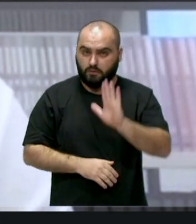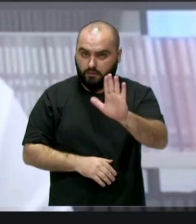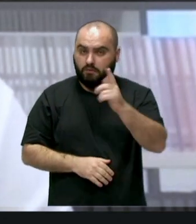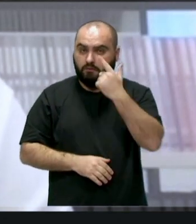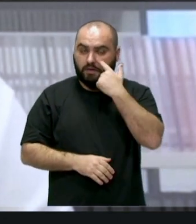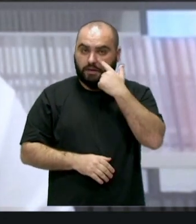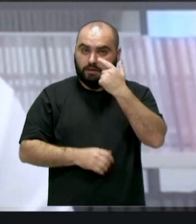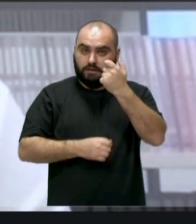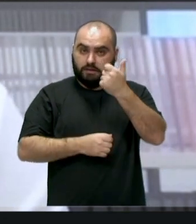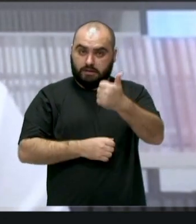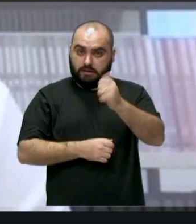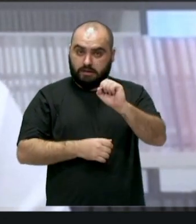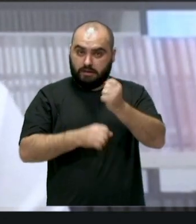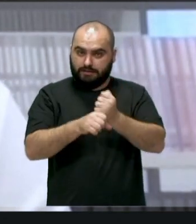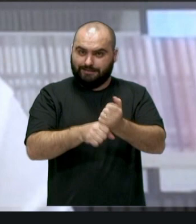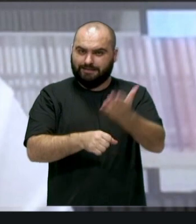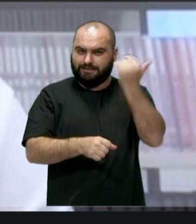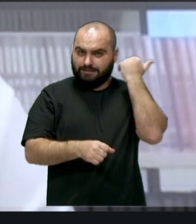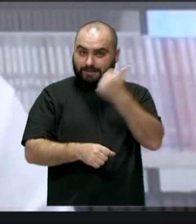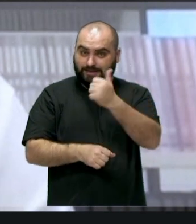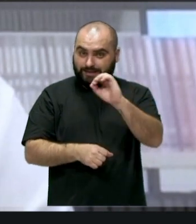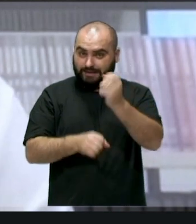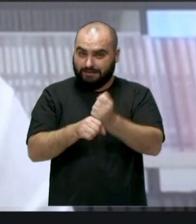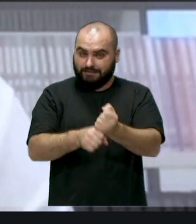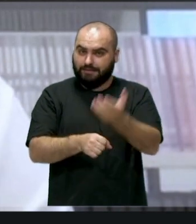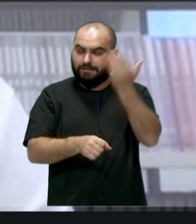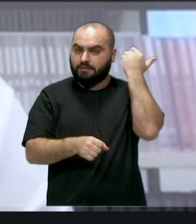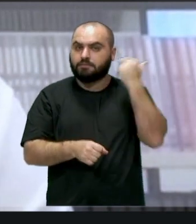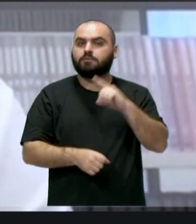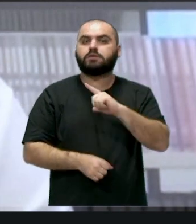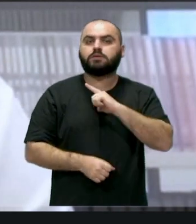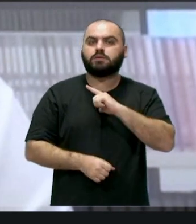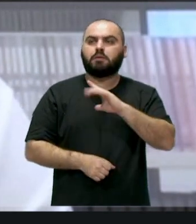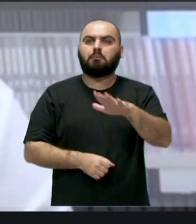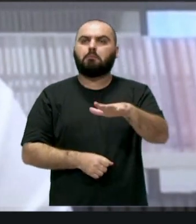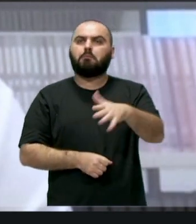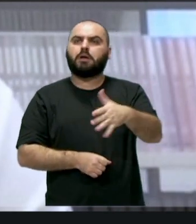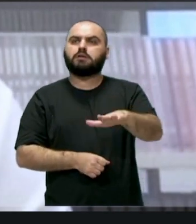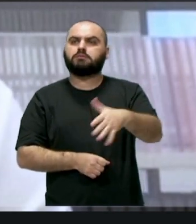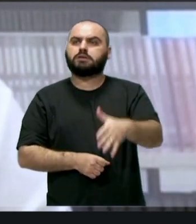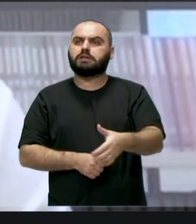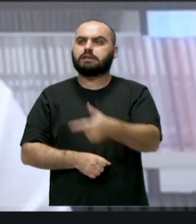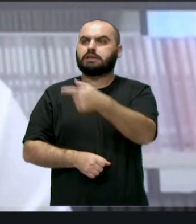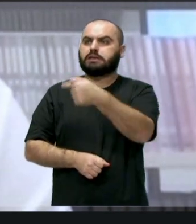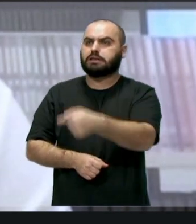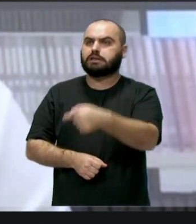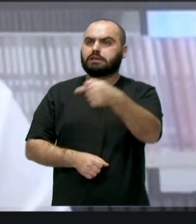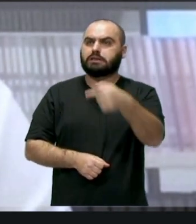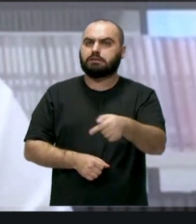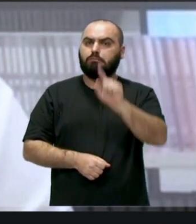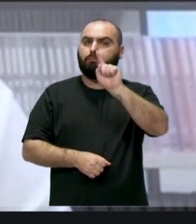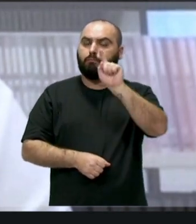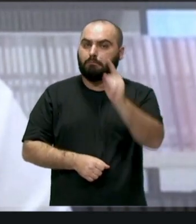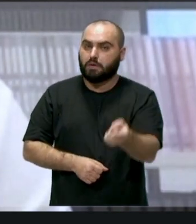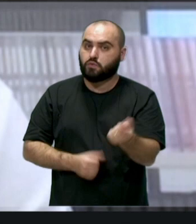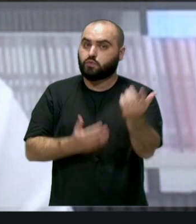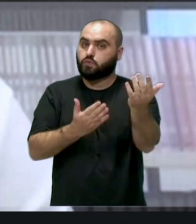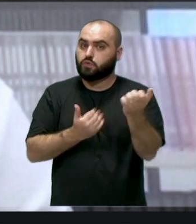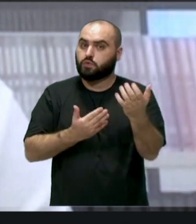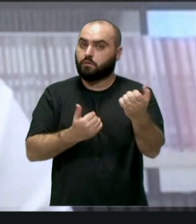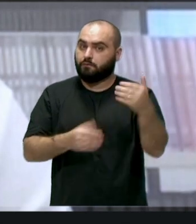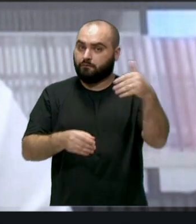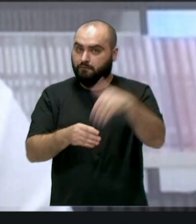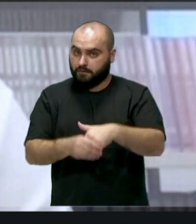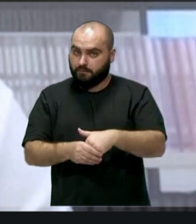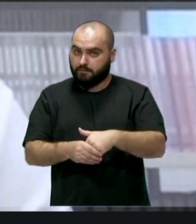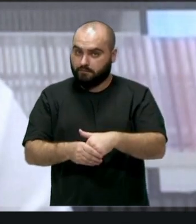anos atrás, exatamente há 10 anos atrás, nós tínhamos aproximadamente 77 mil jovens eleitores,